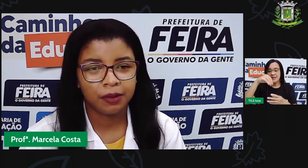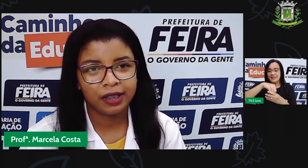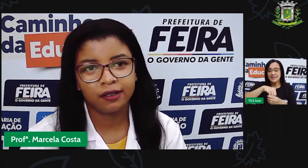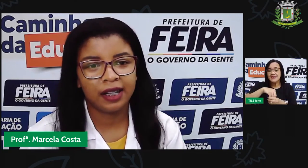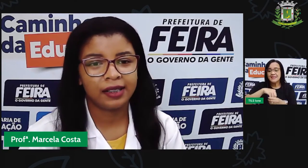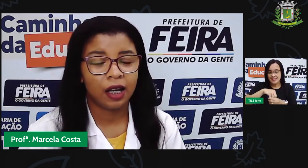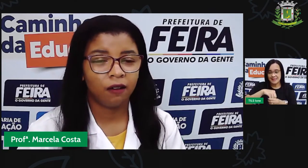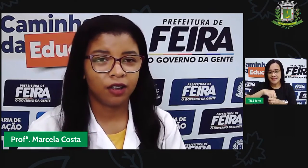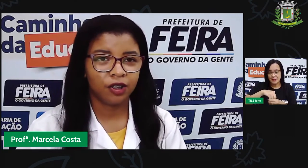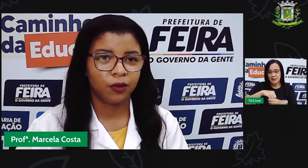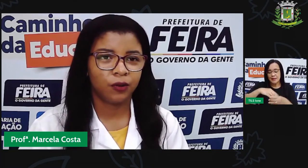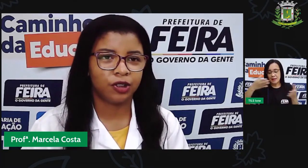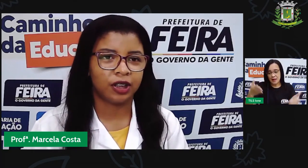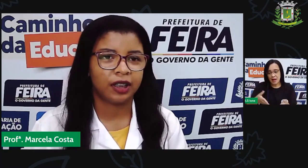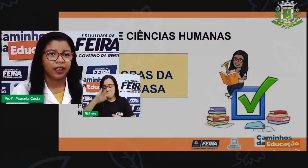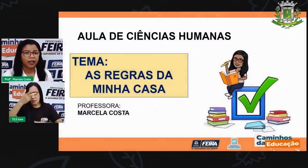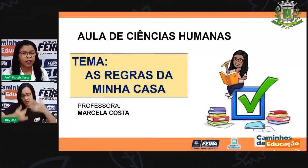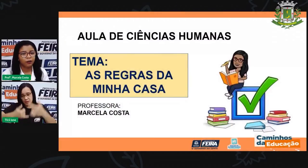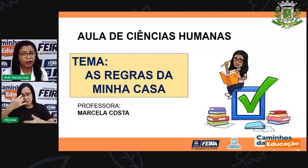falar um pouco